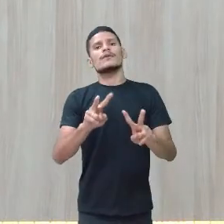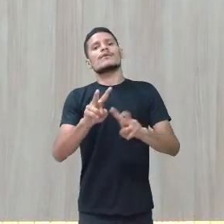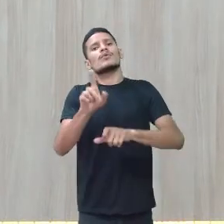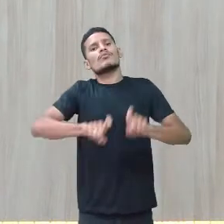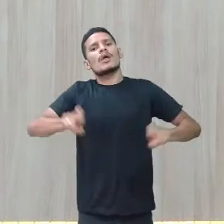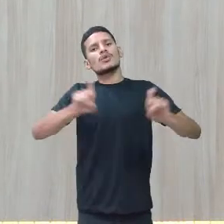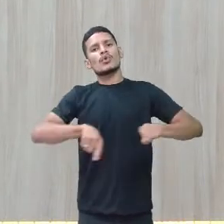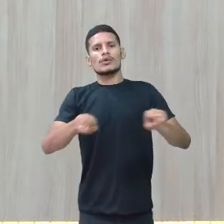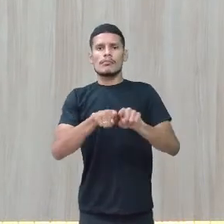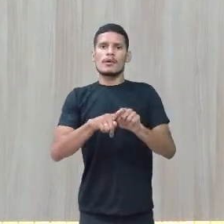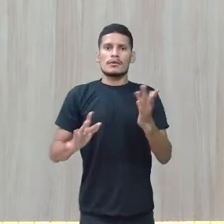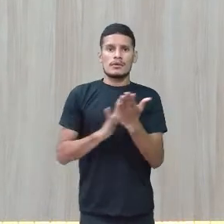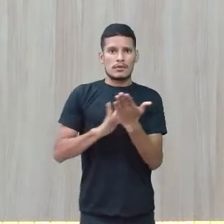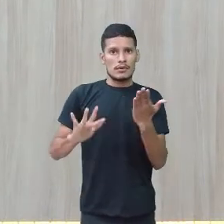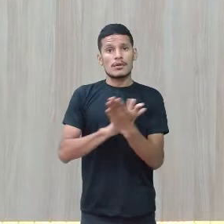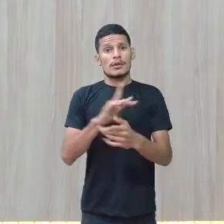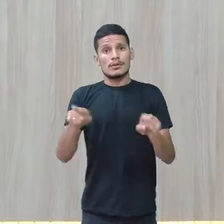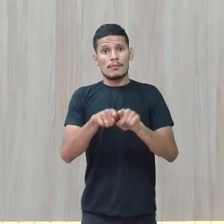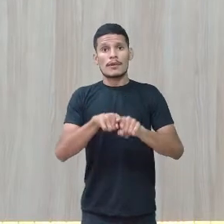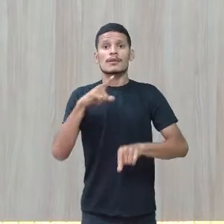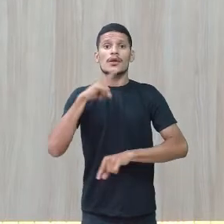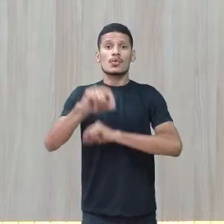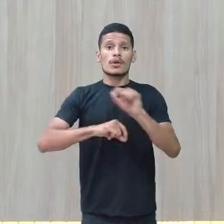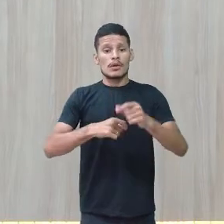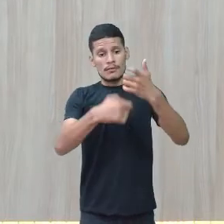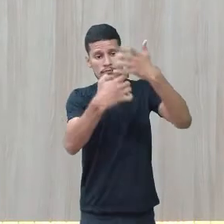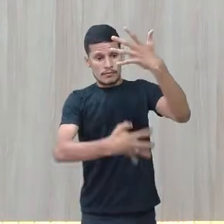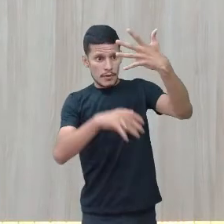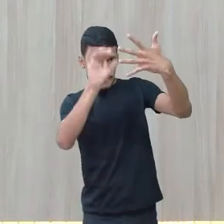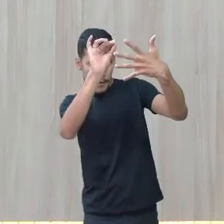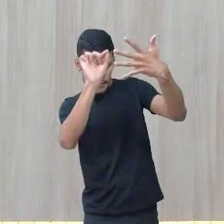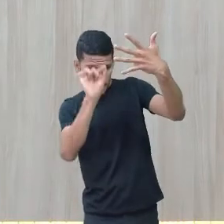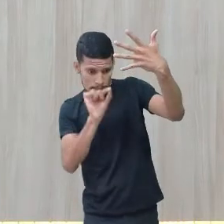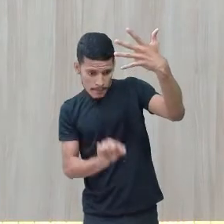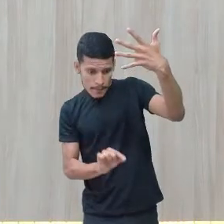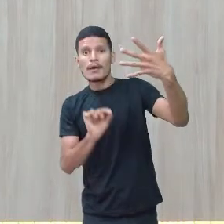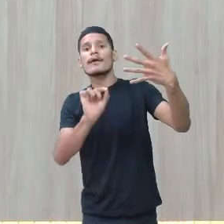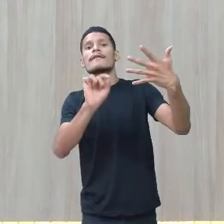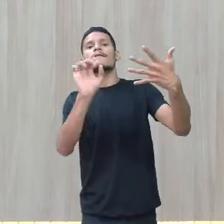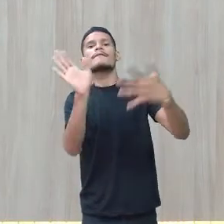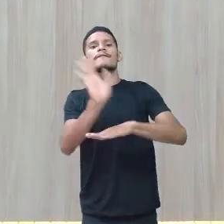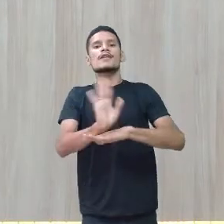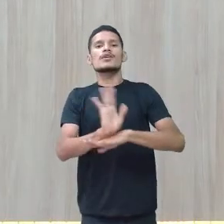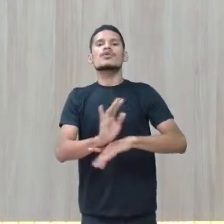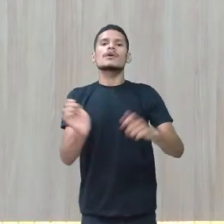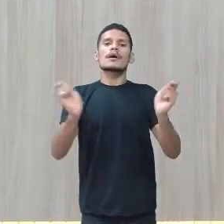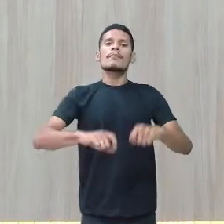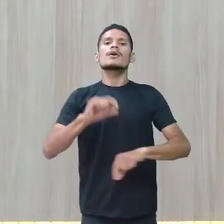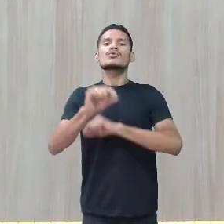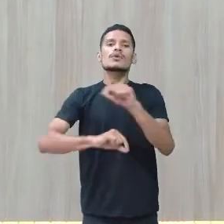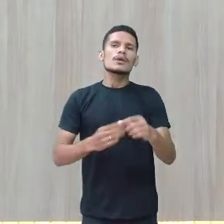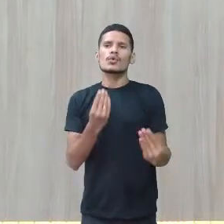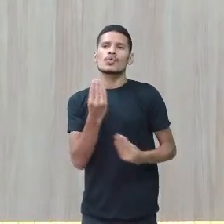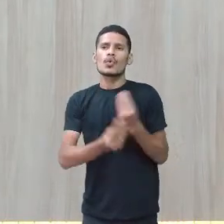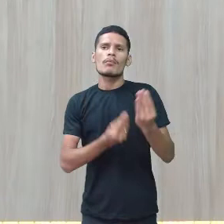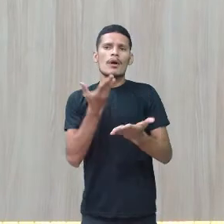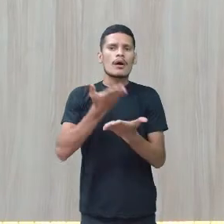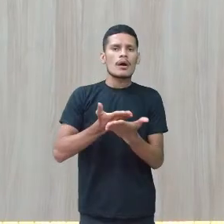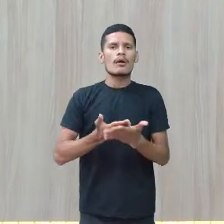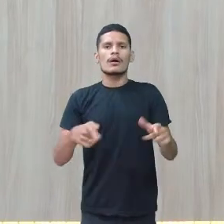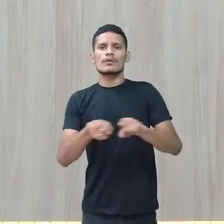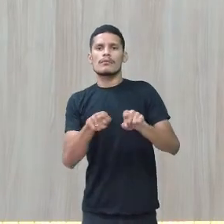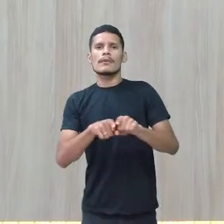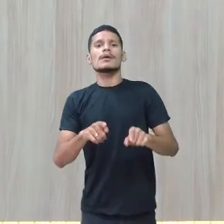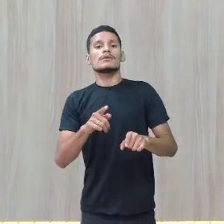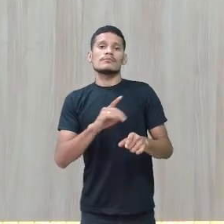celular, e aí a gente vai ter direcionado na playlist, né? A playlist vai lá colocar para vocês como que estão as aulas, salva